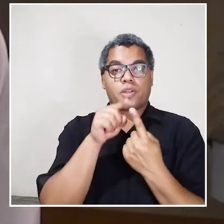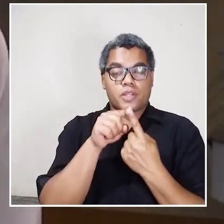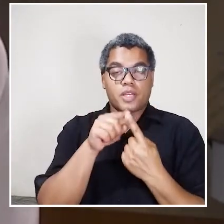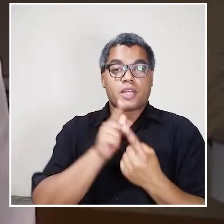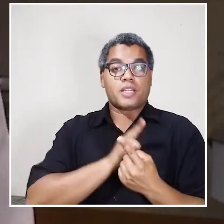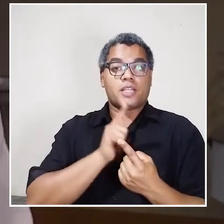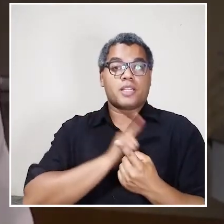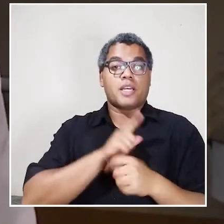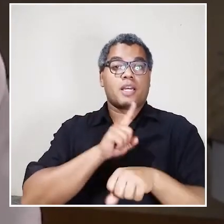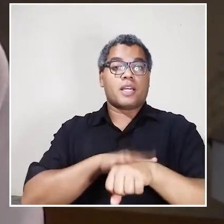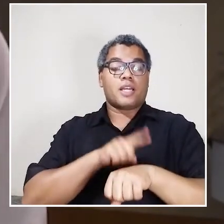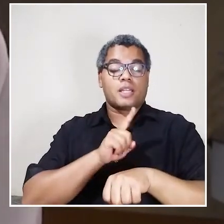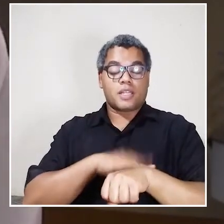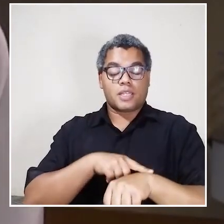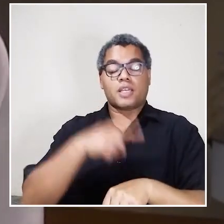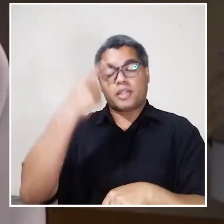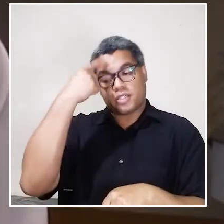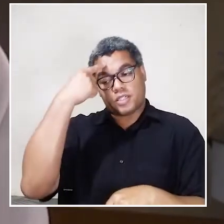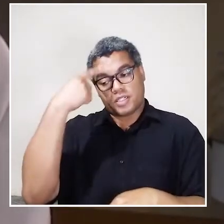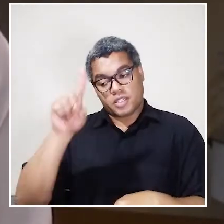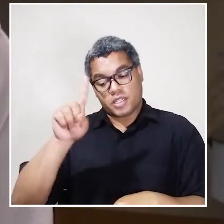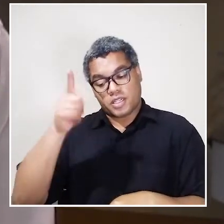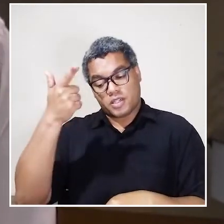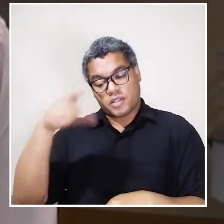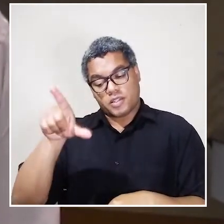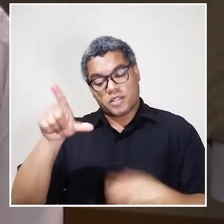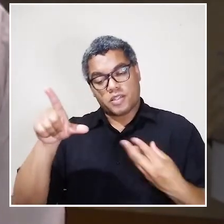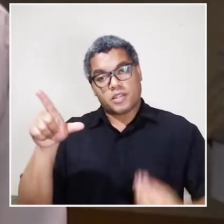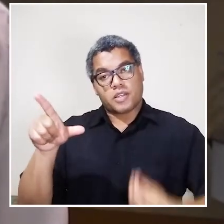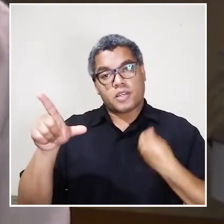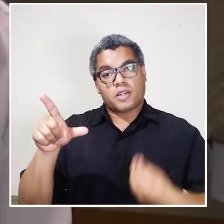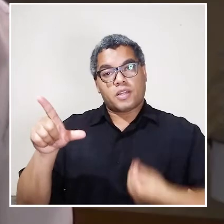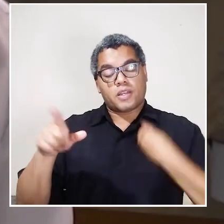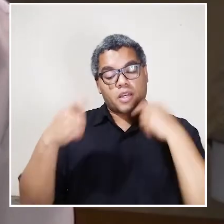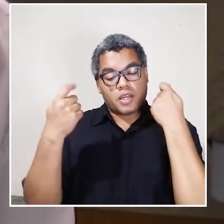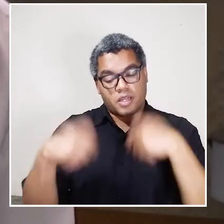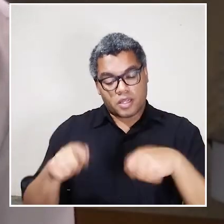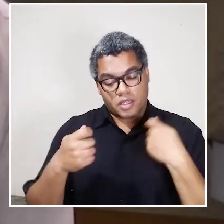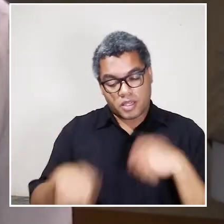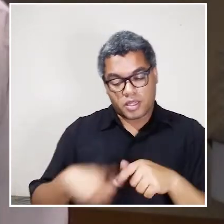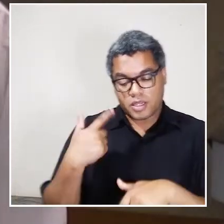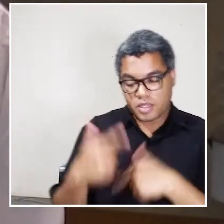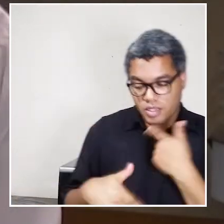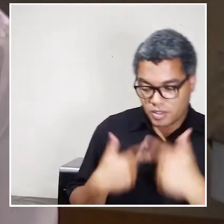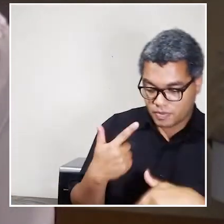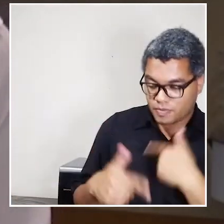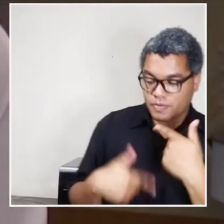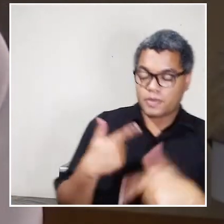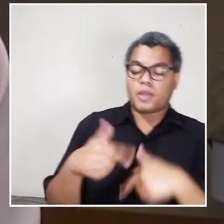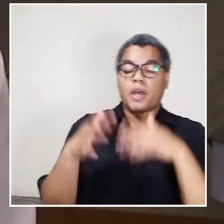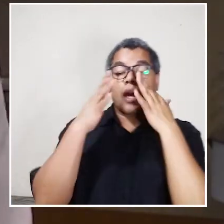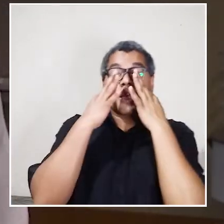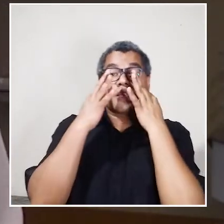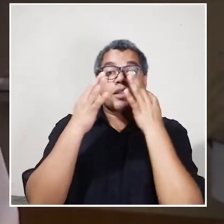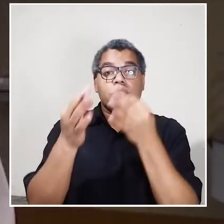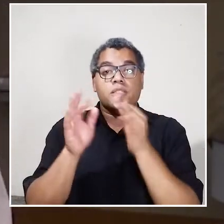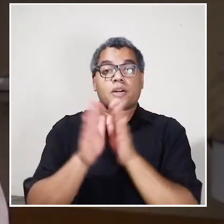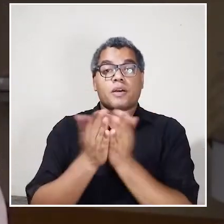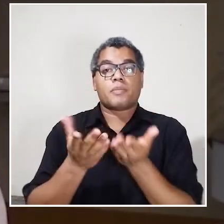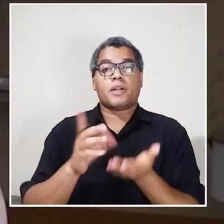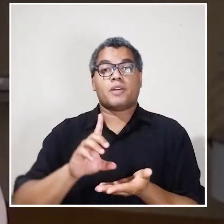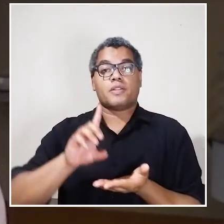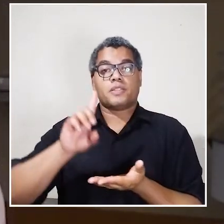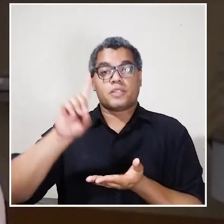de termos tempos de restauração, de reinvenção da vida. É preciso cultivar plena atenção à palavra do